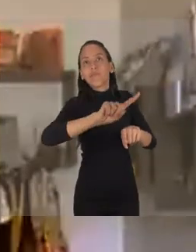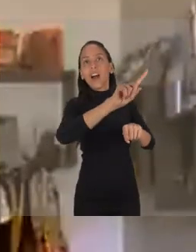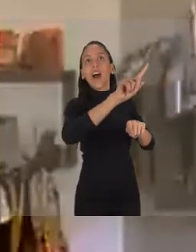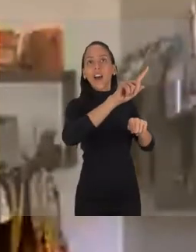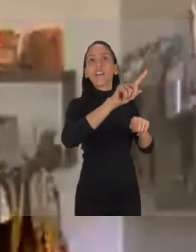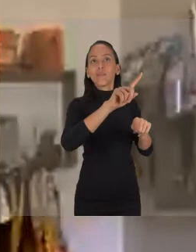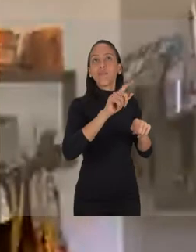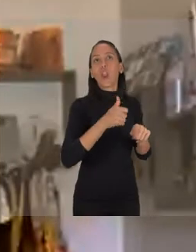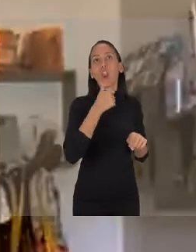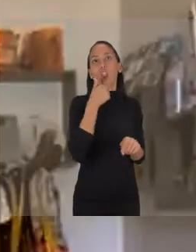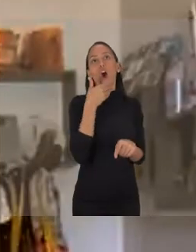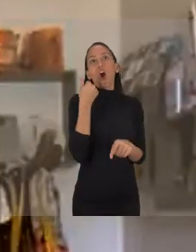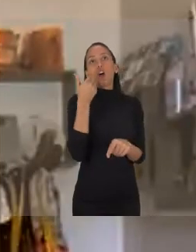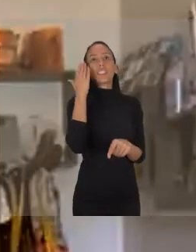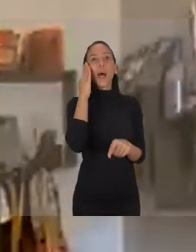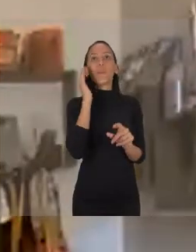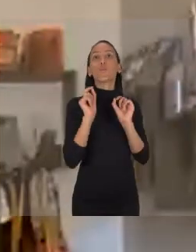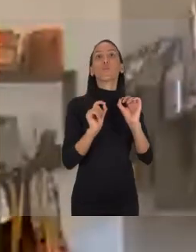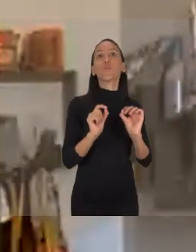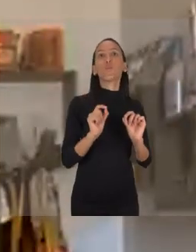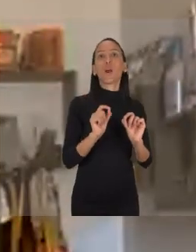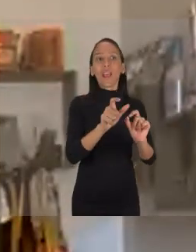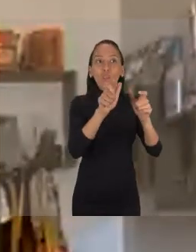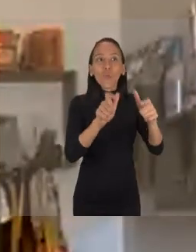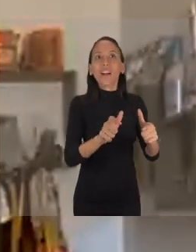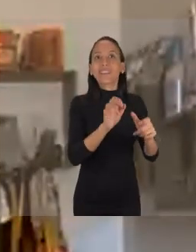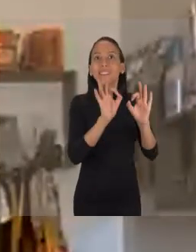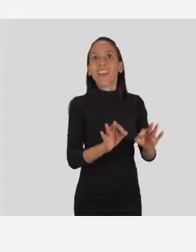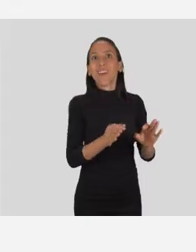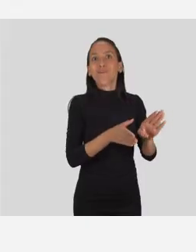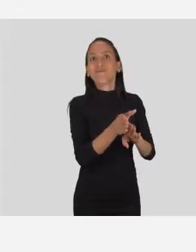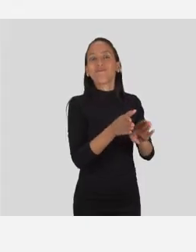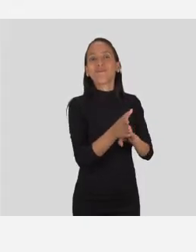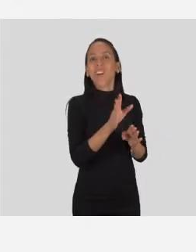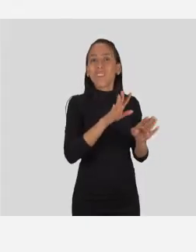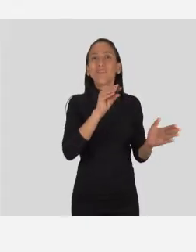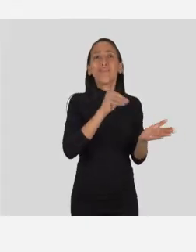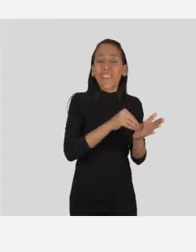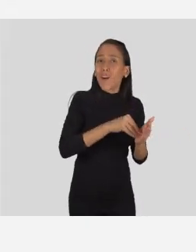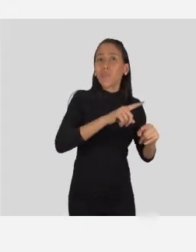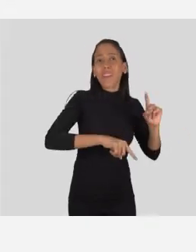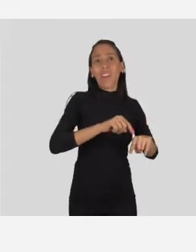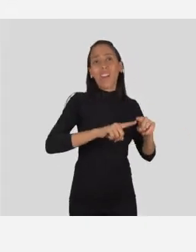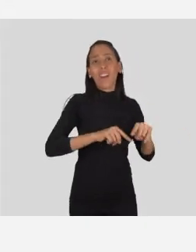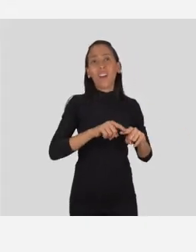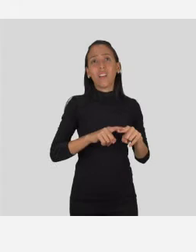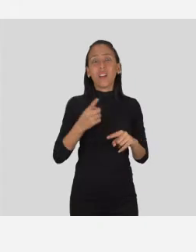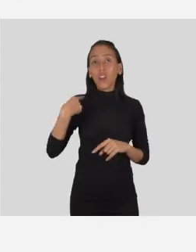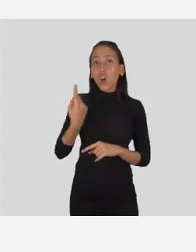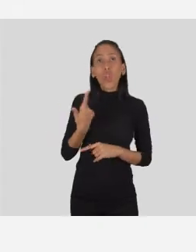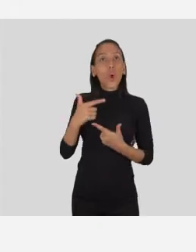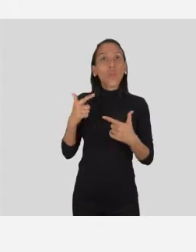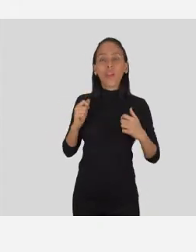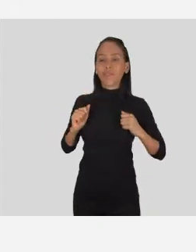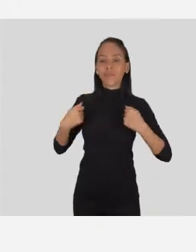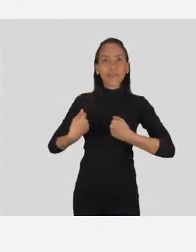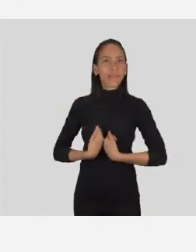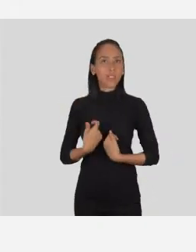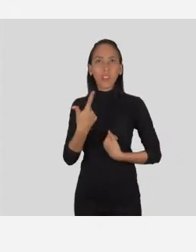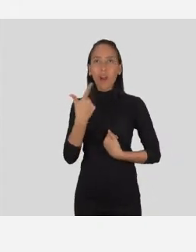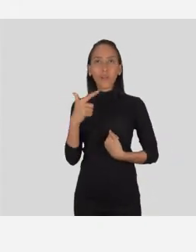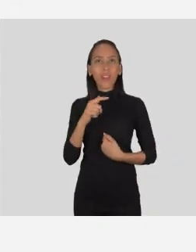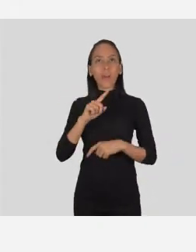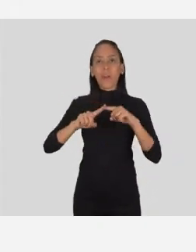paciente com um diagnóstico melhor, para ele ir para um lugar certo, sabe? A gente não tinha EPI, né? Então não tinha jaleco, a gente não